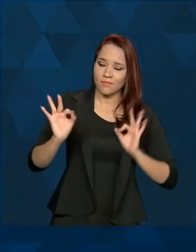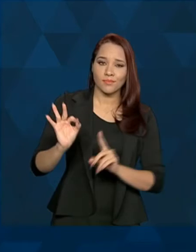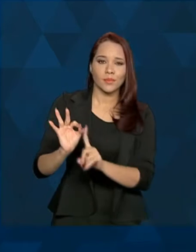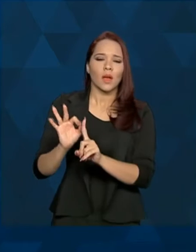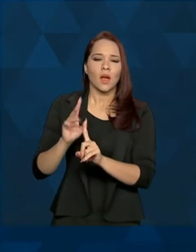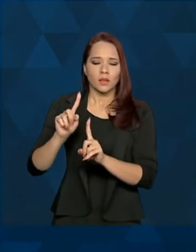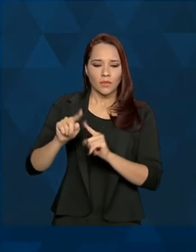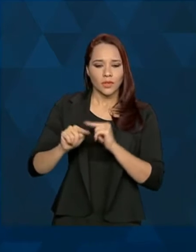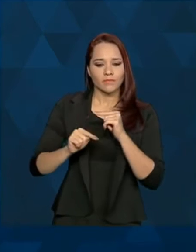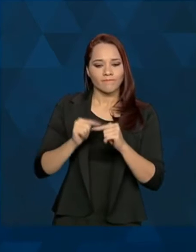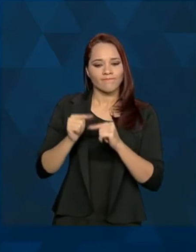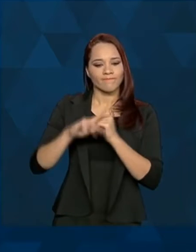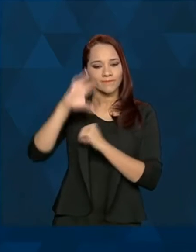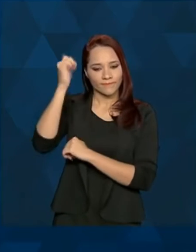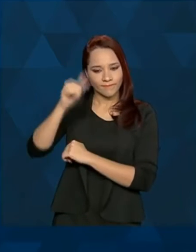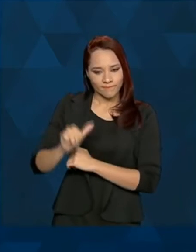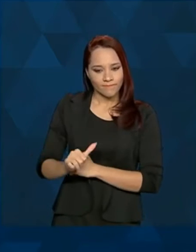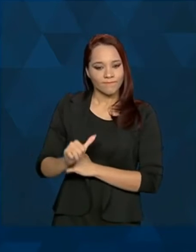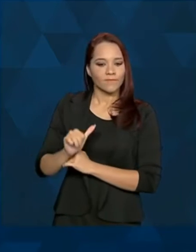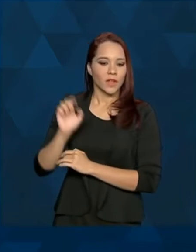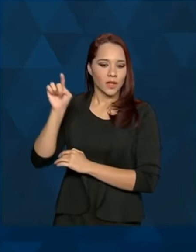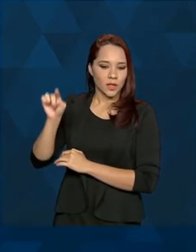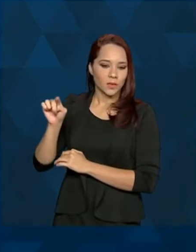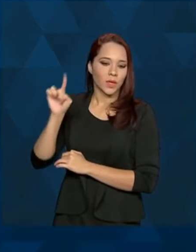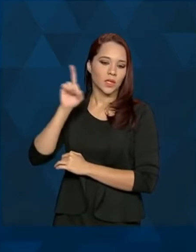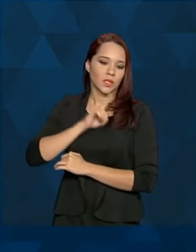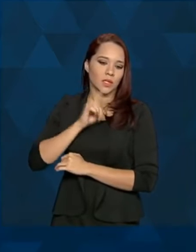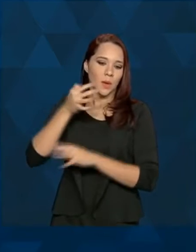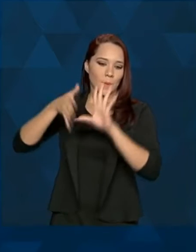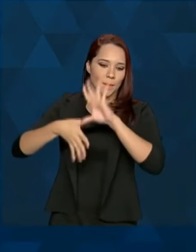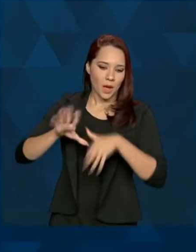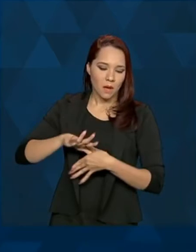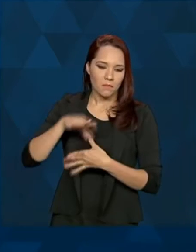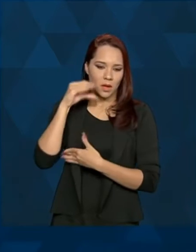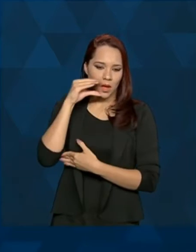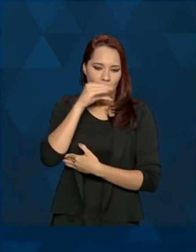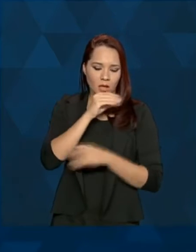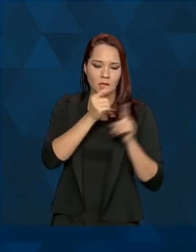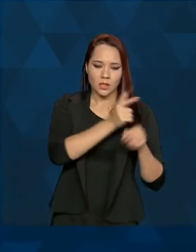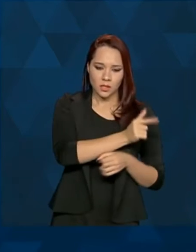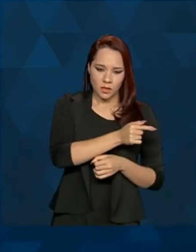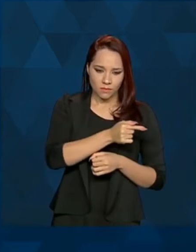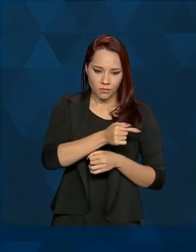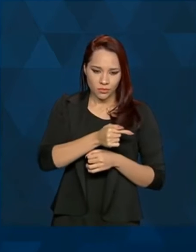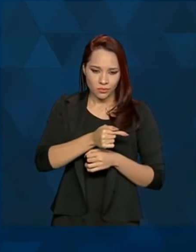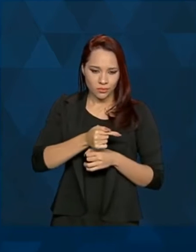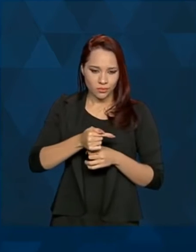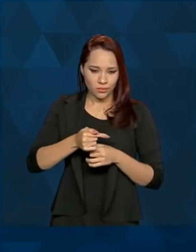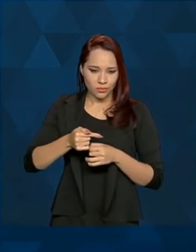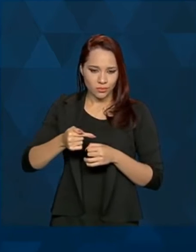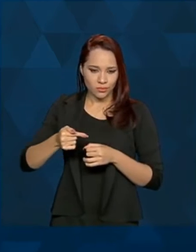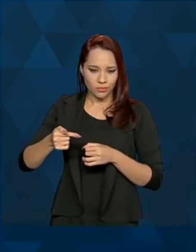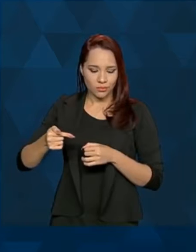caminhando, né, avaliando, fazendo esse mapa de calor, com o passar das semanas epidemiológicas, você